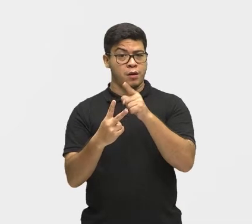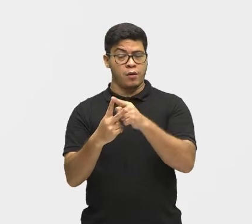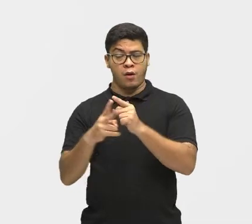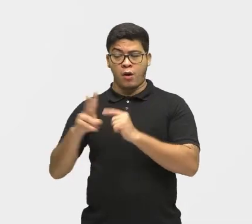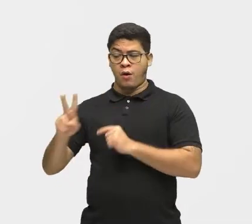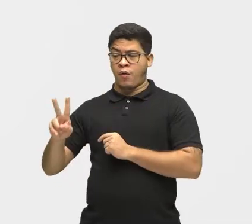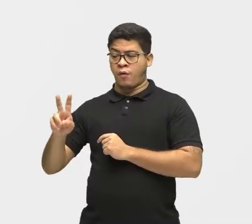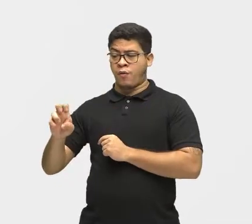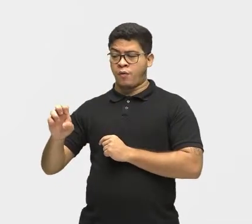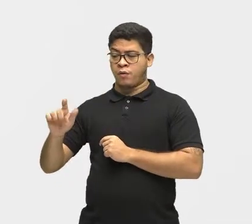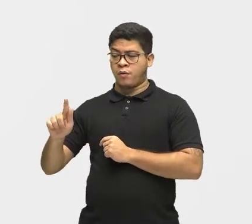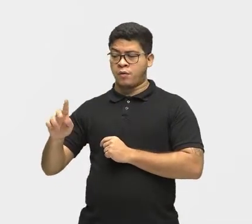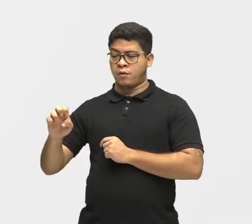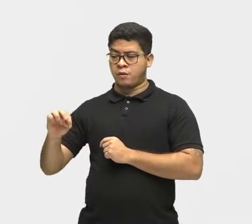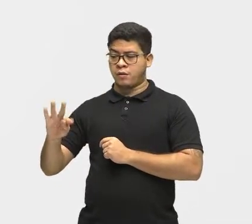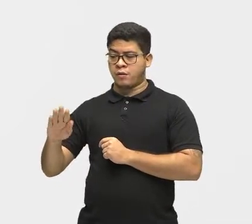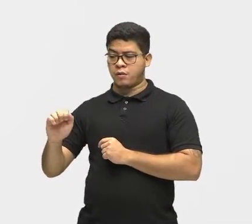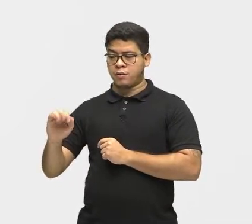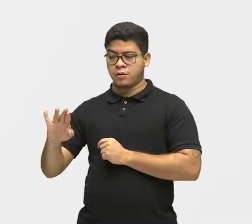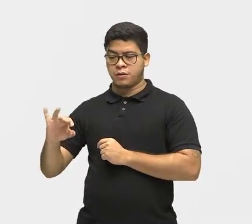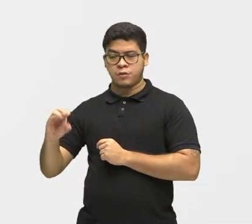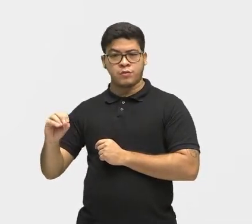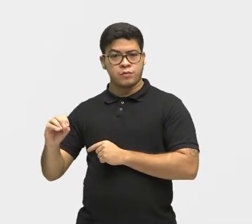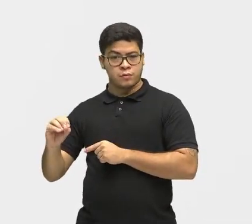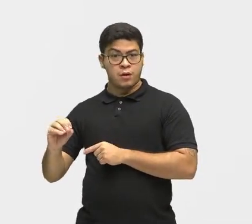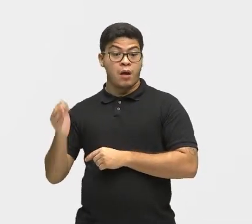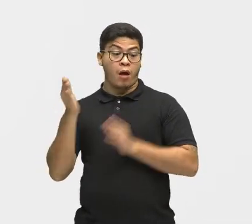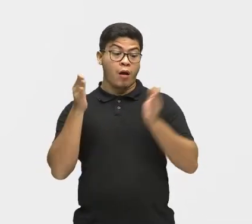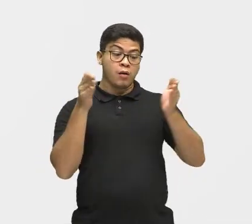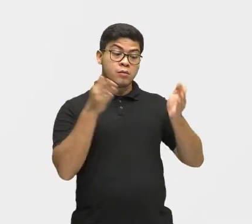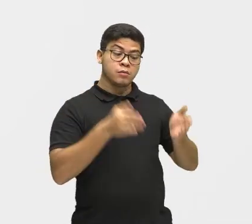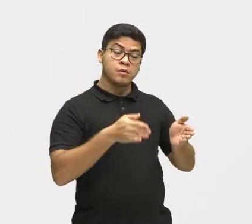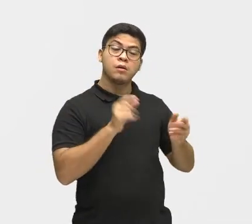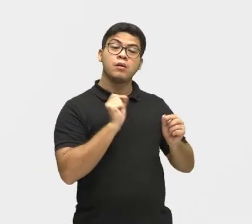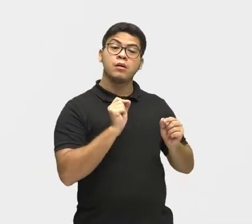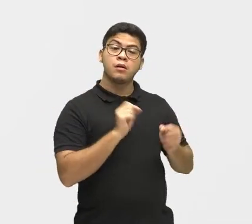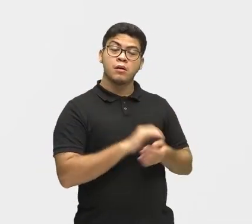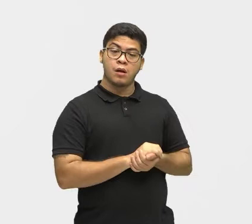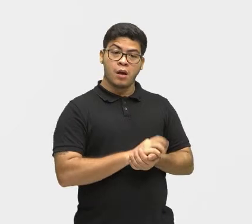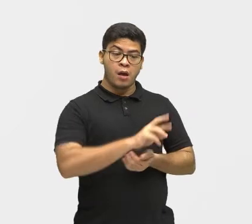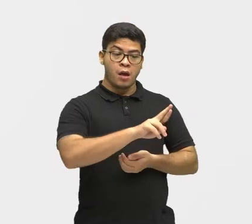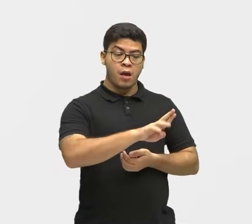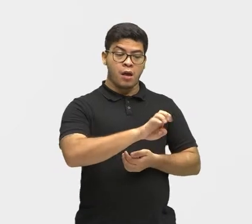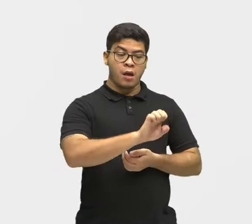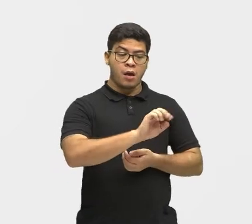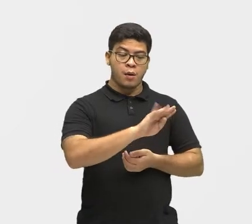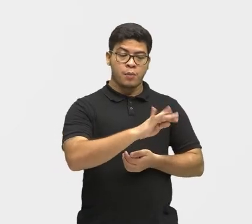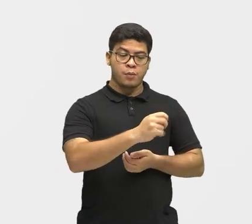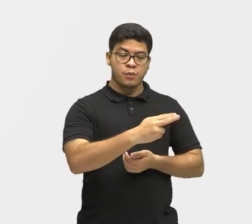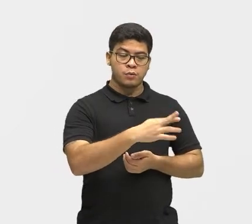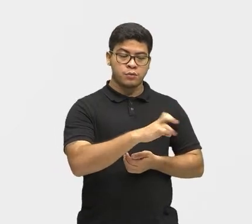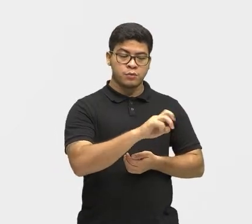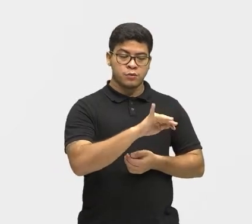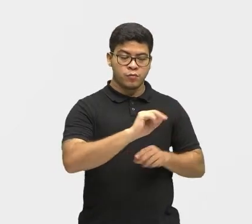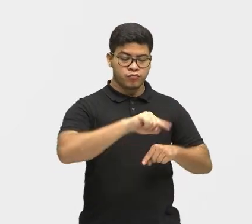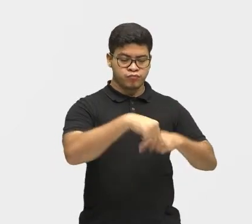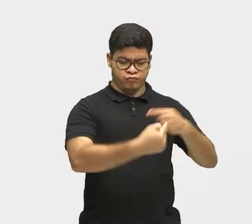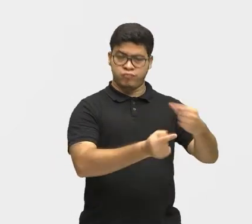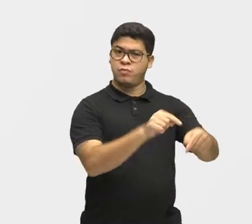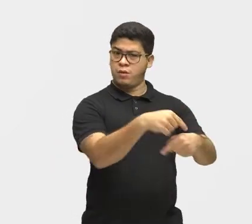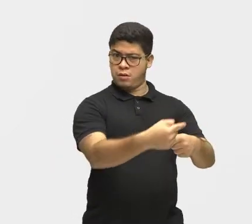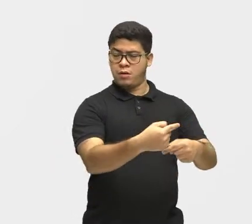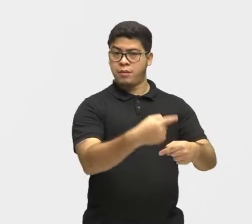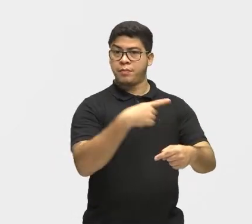são raiz, caule e folha. E os órgãos reprodutivos são flor, fruto e